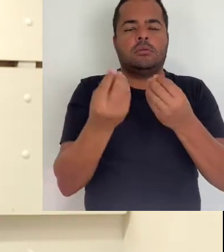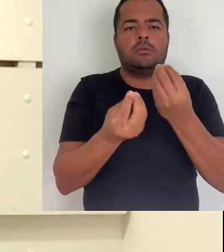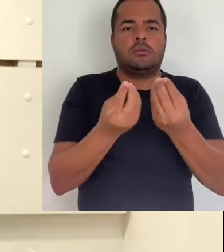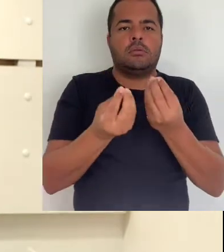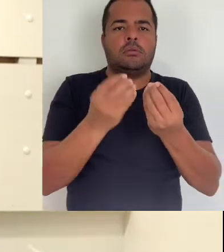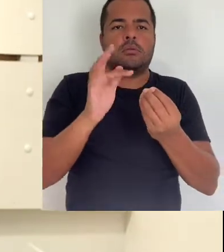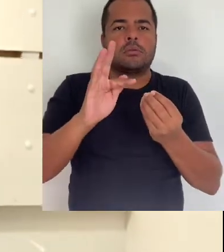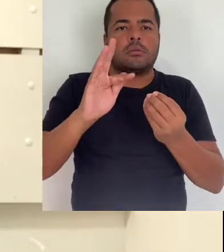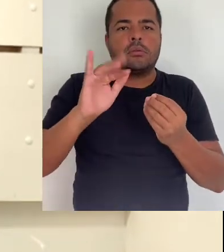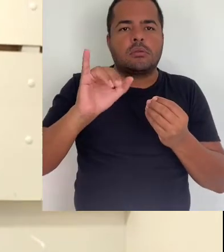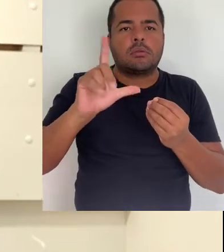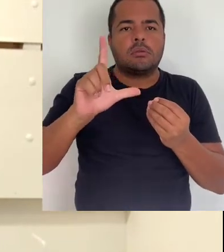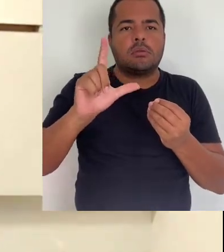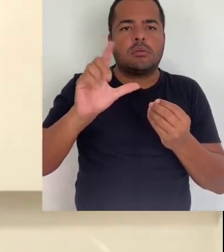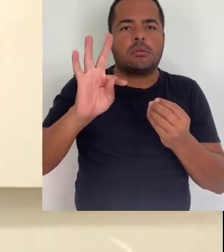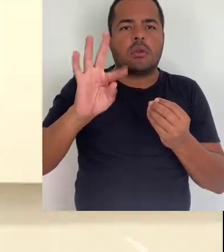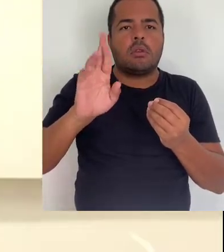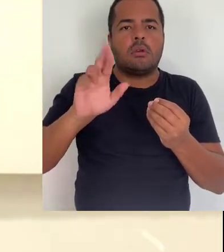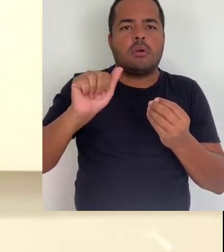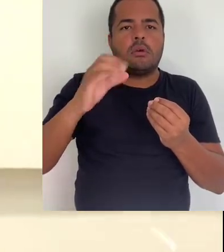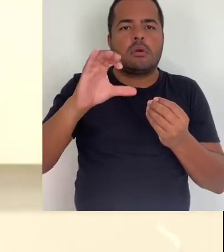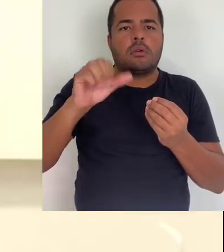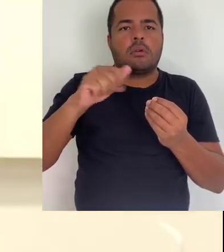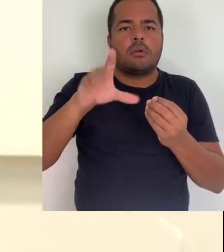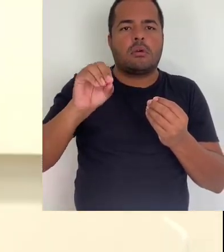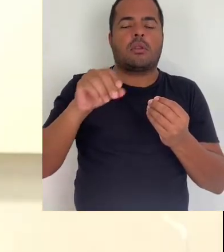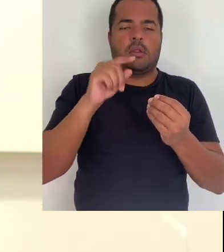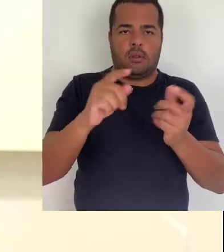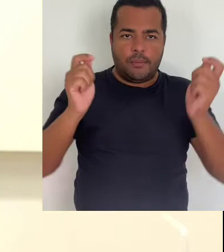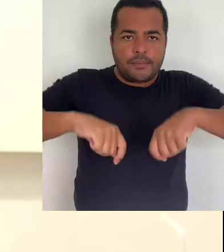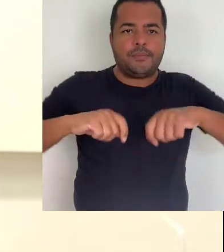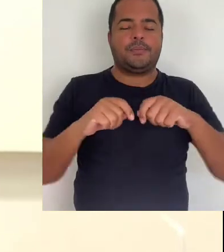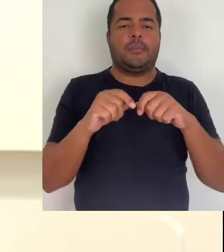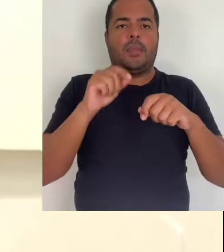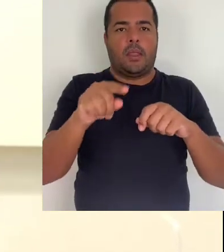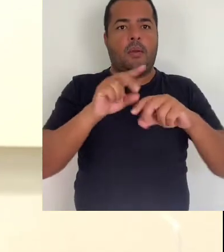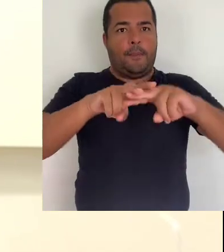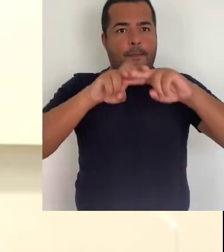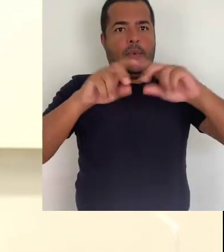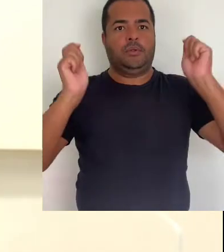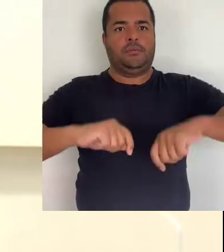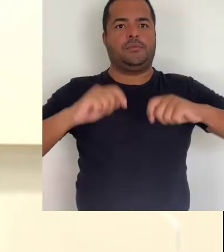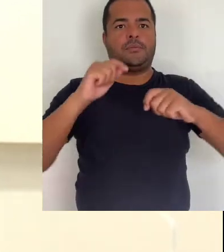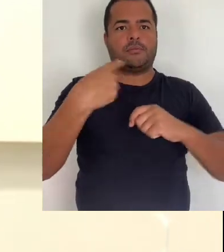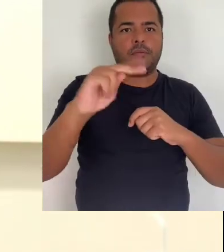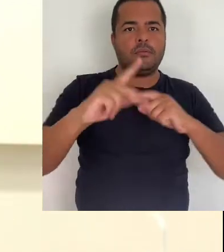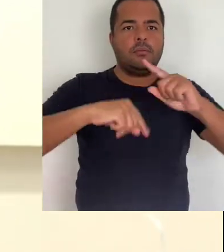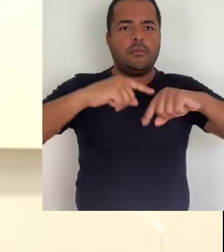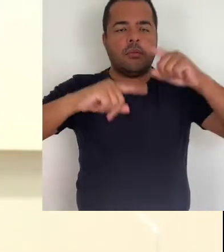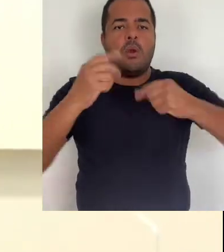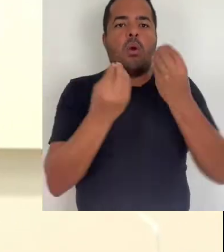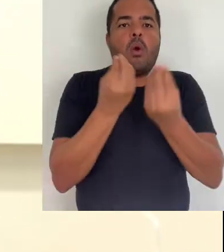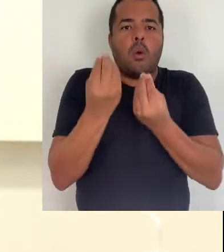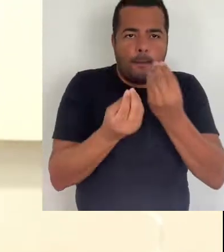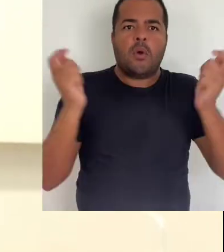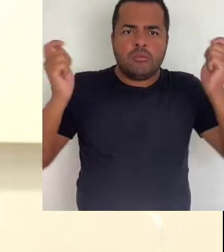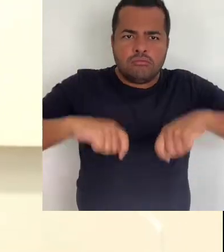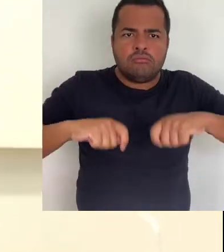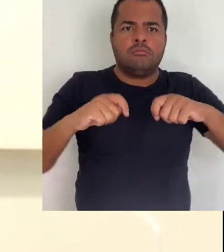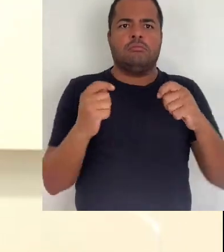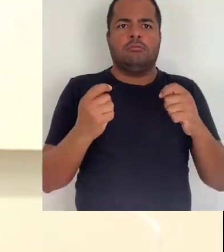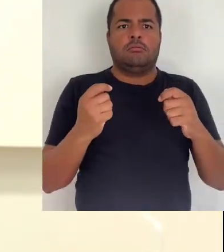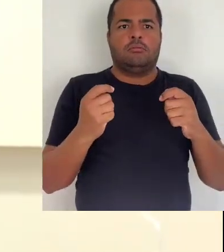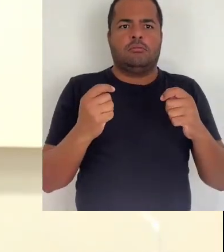fazer o processo de filtração. Justamente para que o seu material ele possa